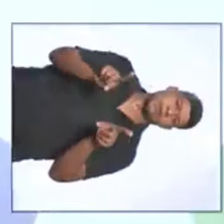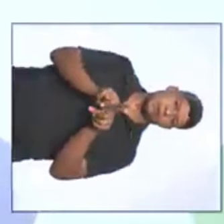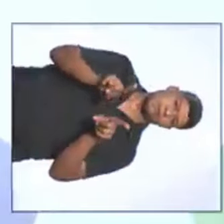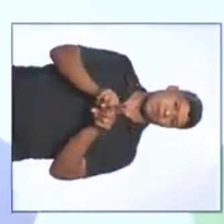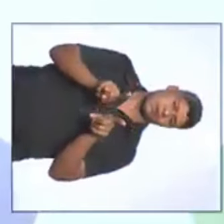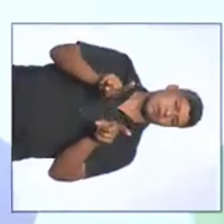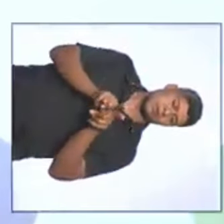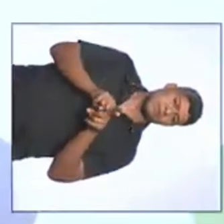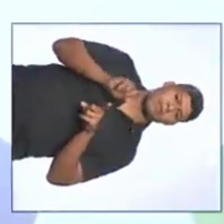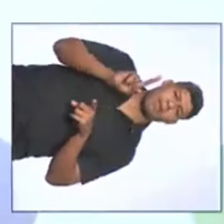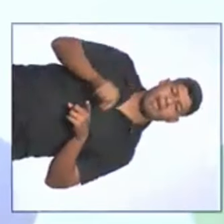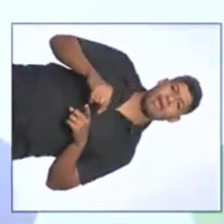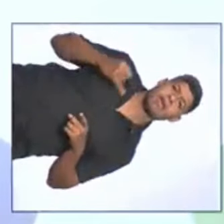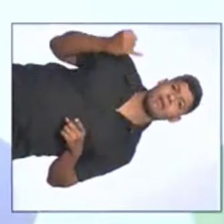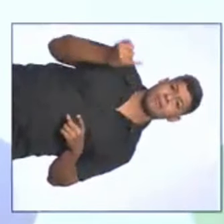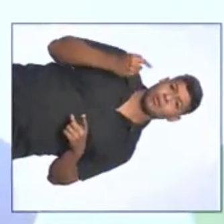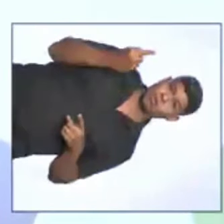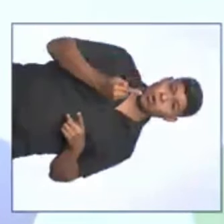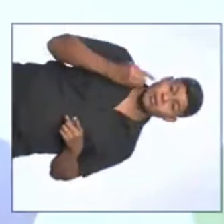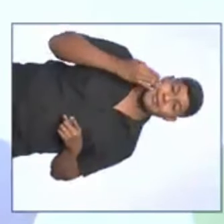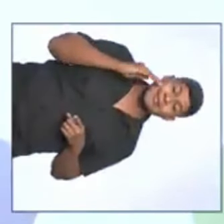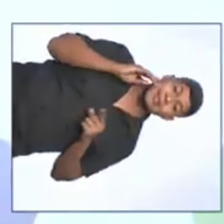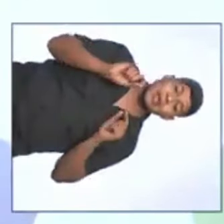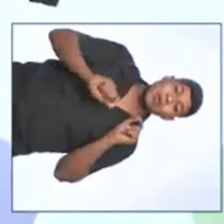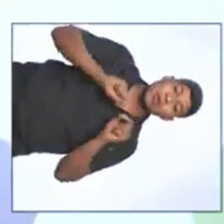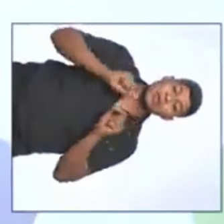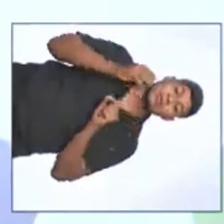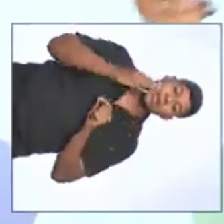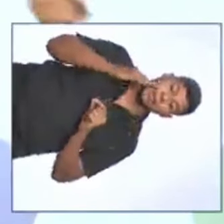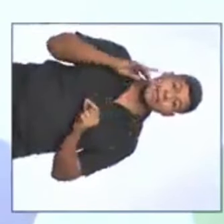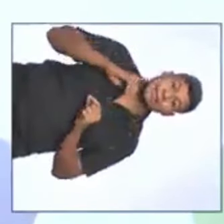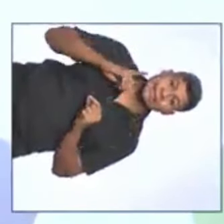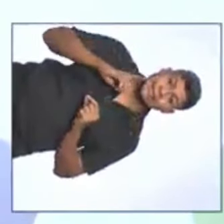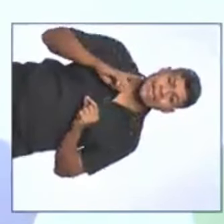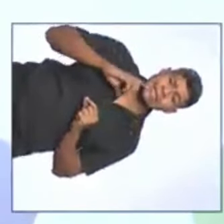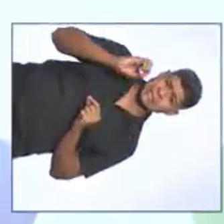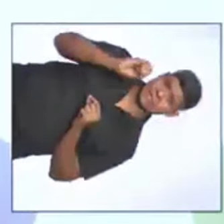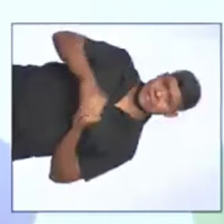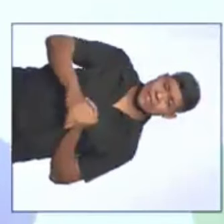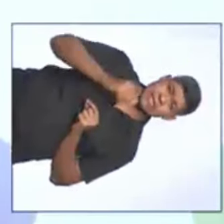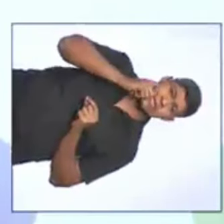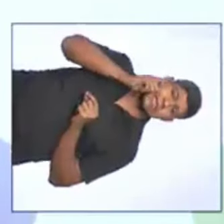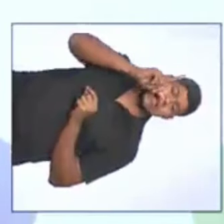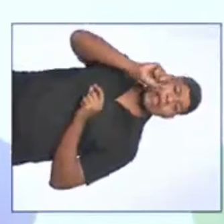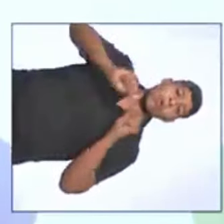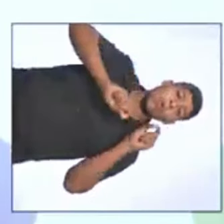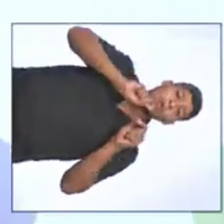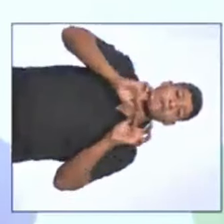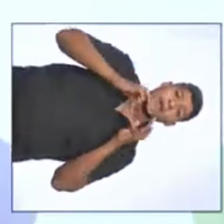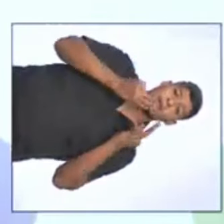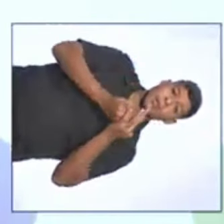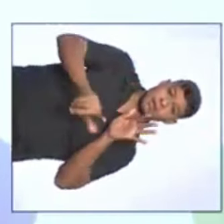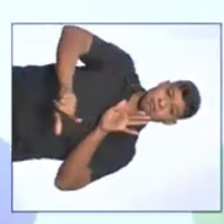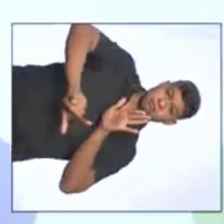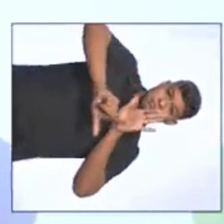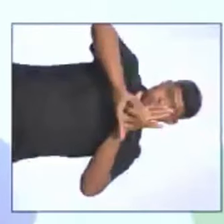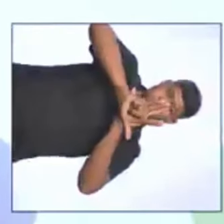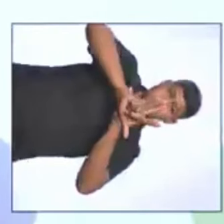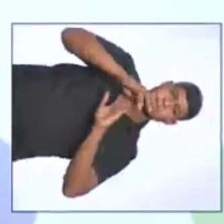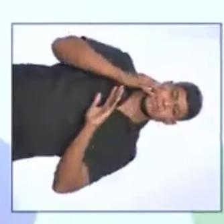Então, isso é muito importante pra gente entender que, por mais que exista, sim, uma concepção do que é família perante a legislação,